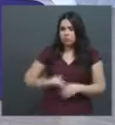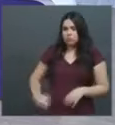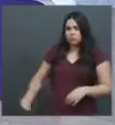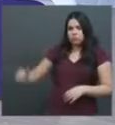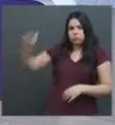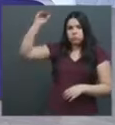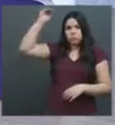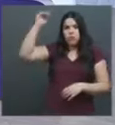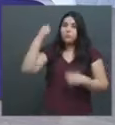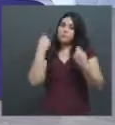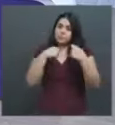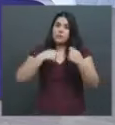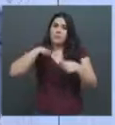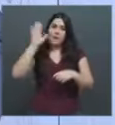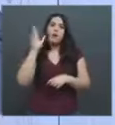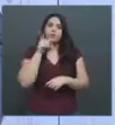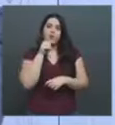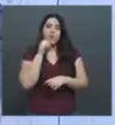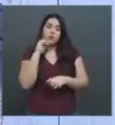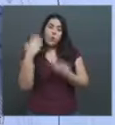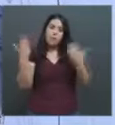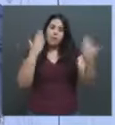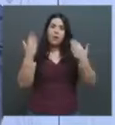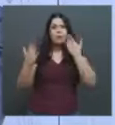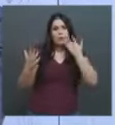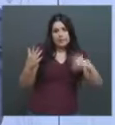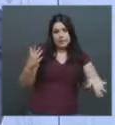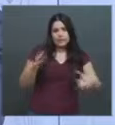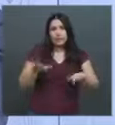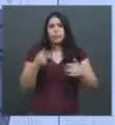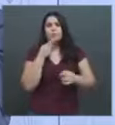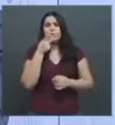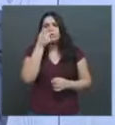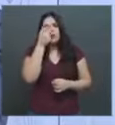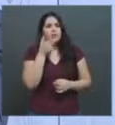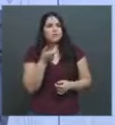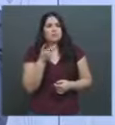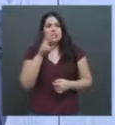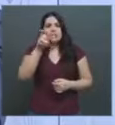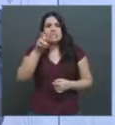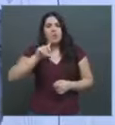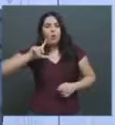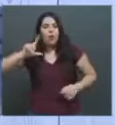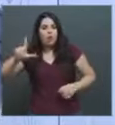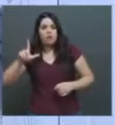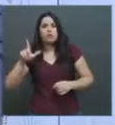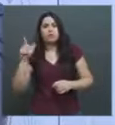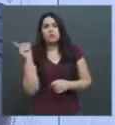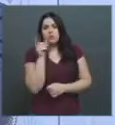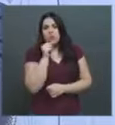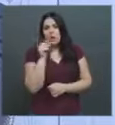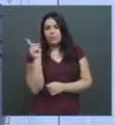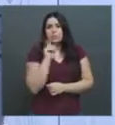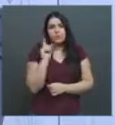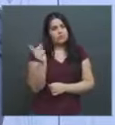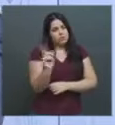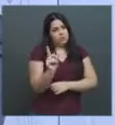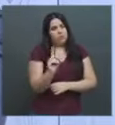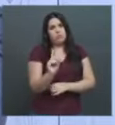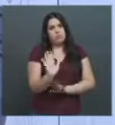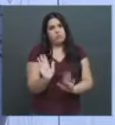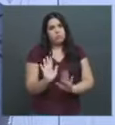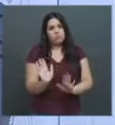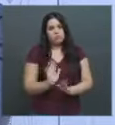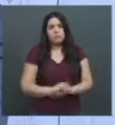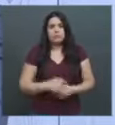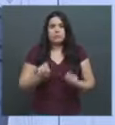uma pessoa menor. Que as pessoas generalizam, vão tomar 5 litros de água por dia. Também não é isso, você vai diluir muito a sua urina, né? Você